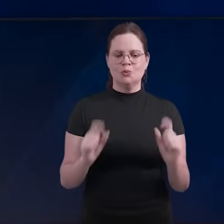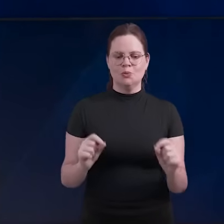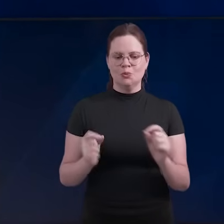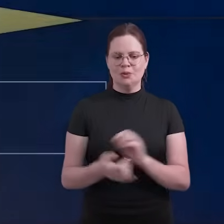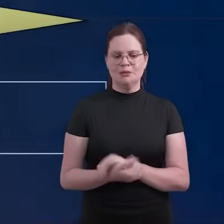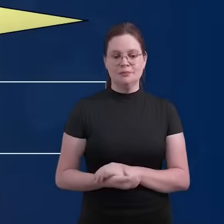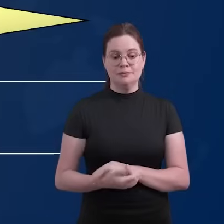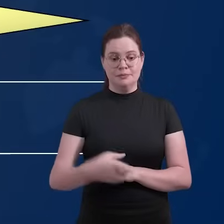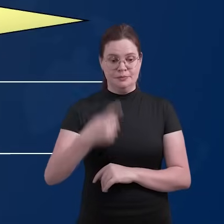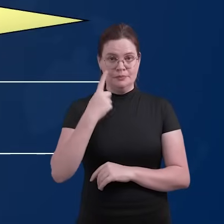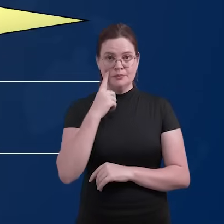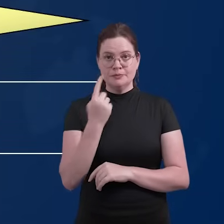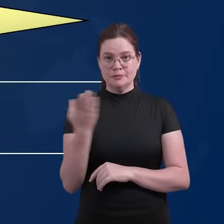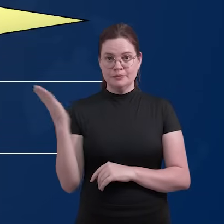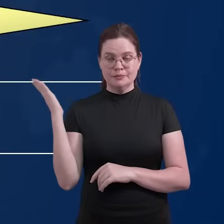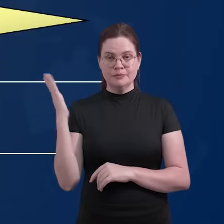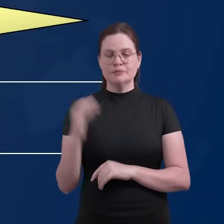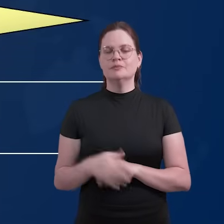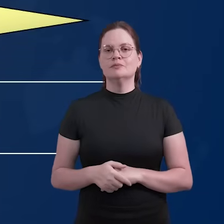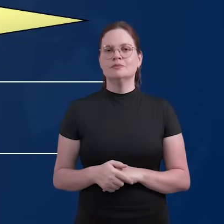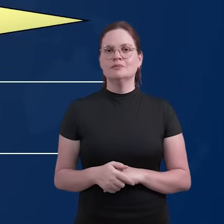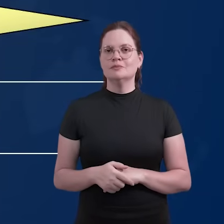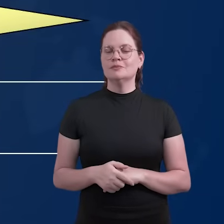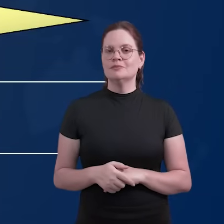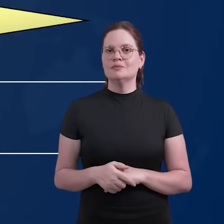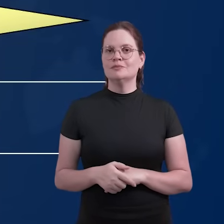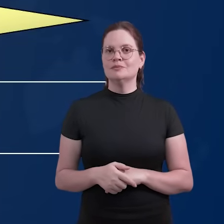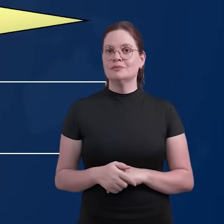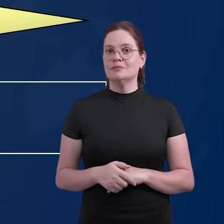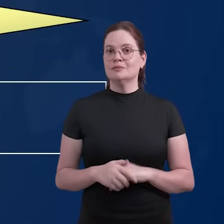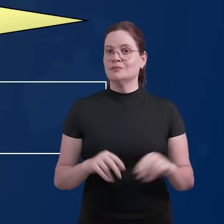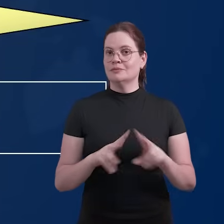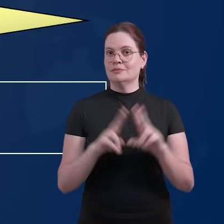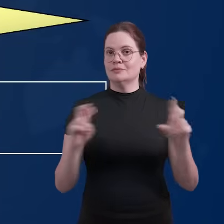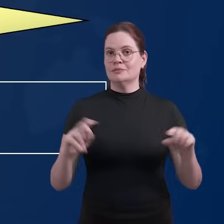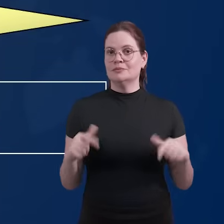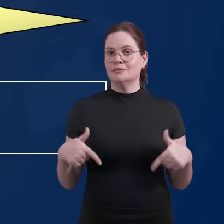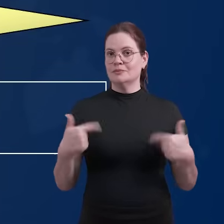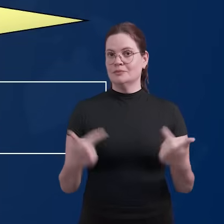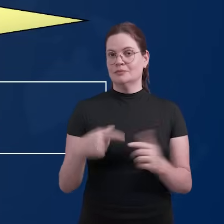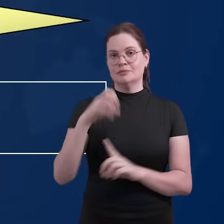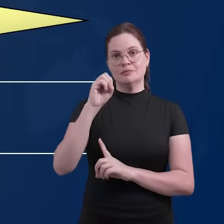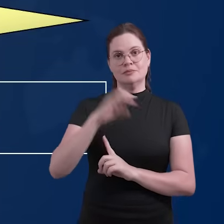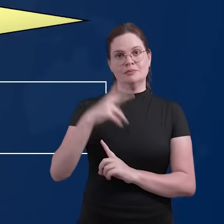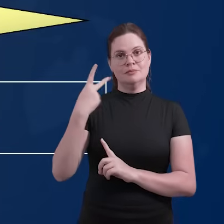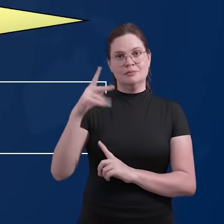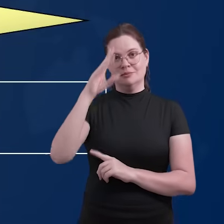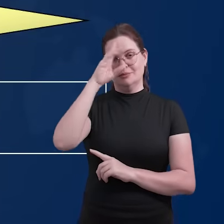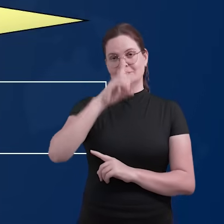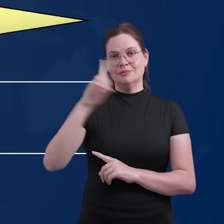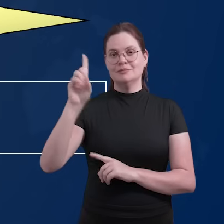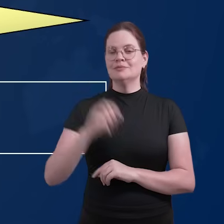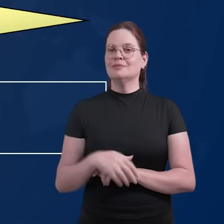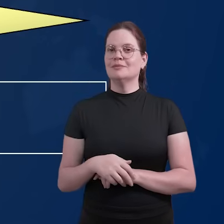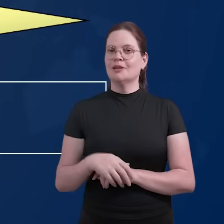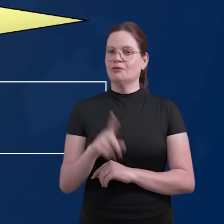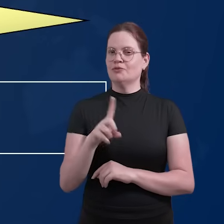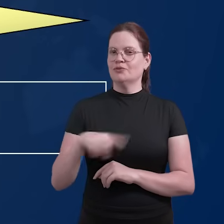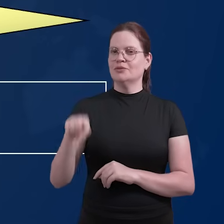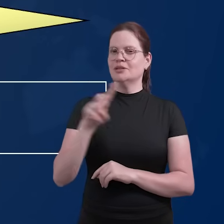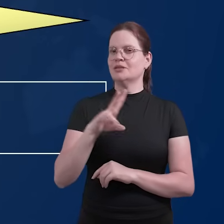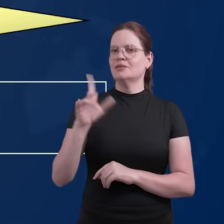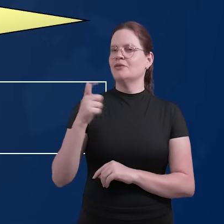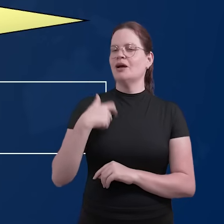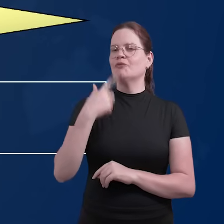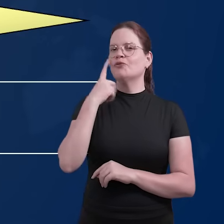que é a seguinte. Aqui, nesse momento, do ato da graça de Deus, você vai agora